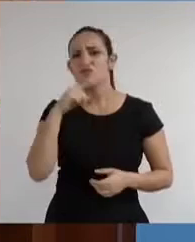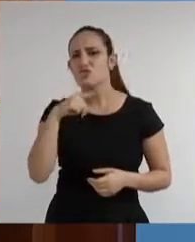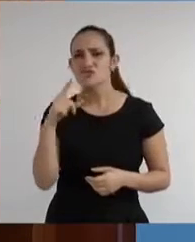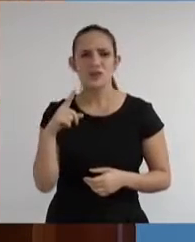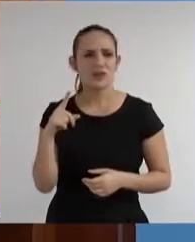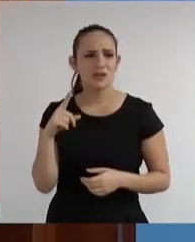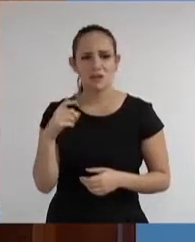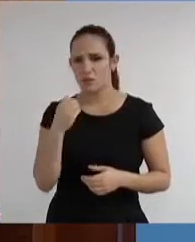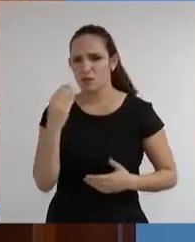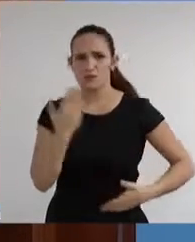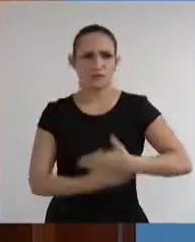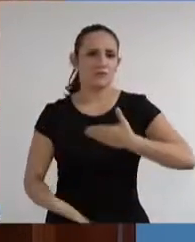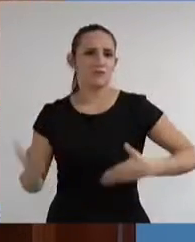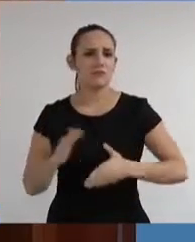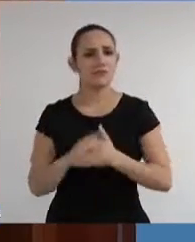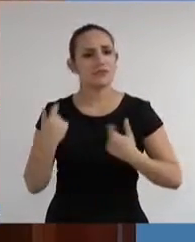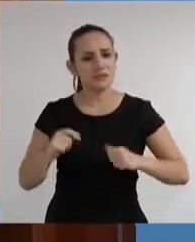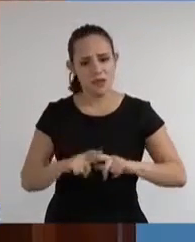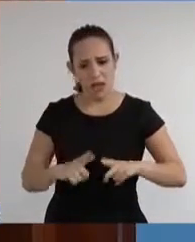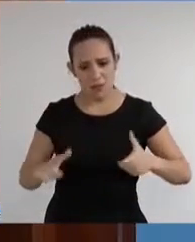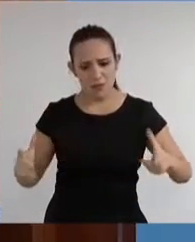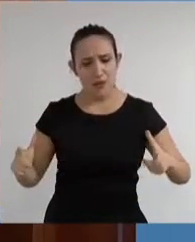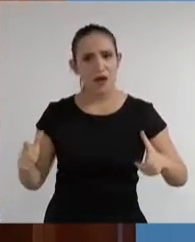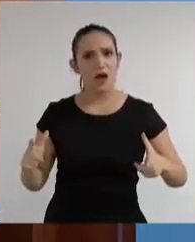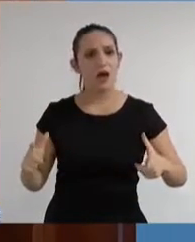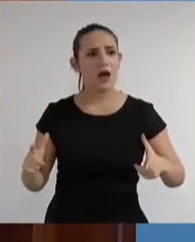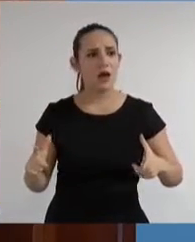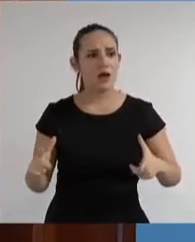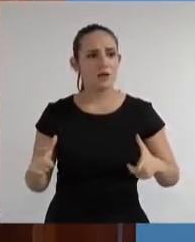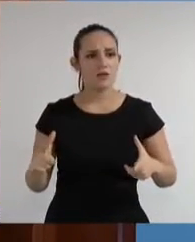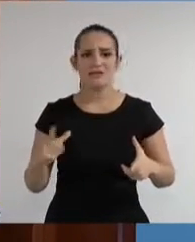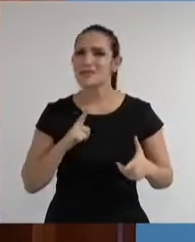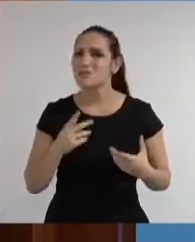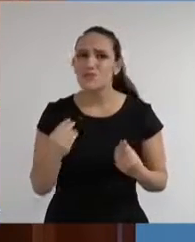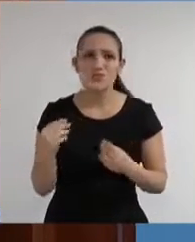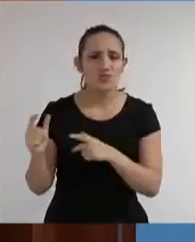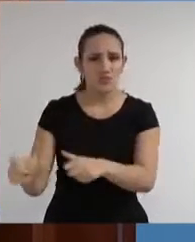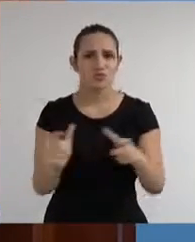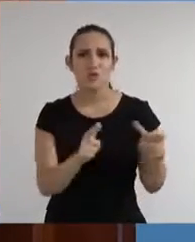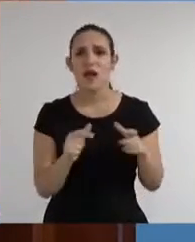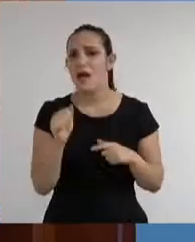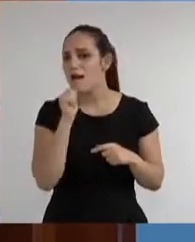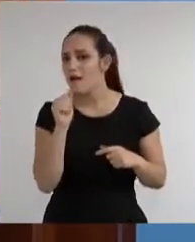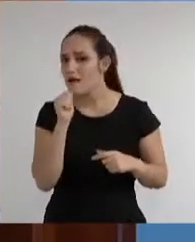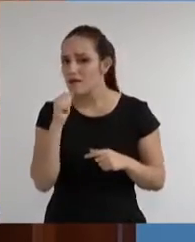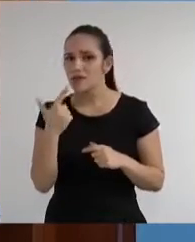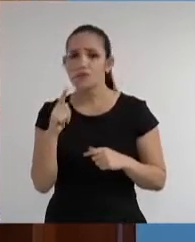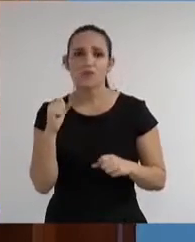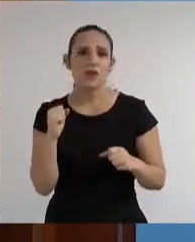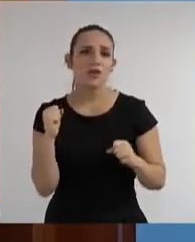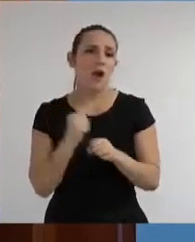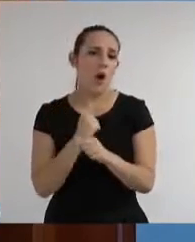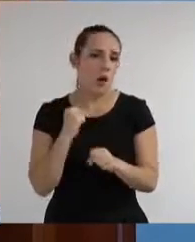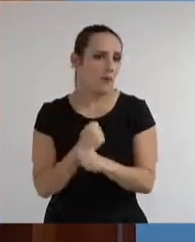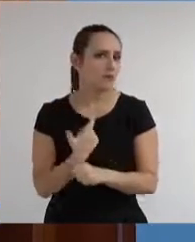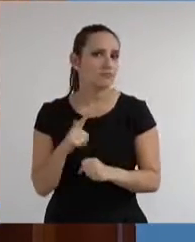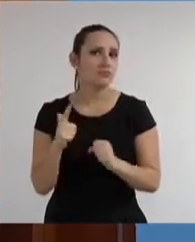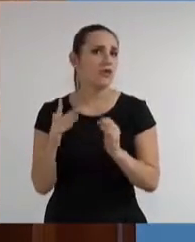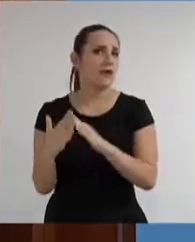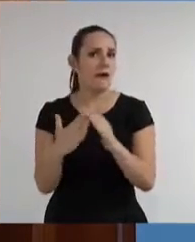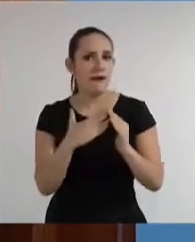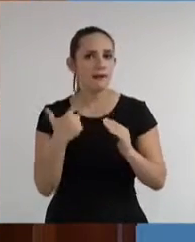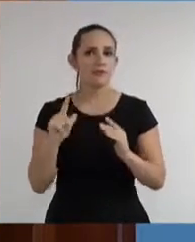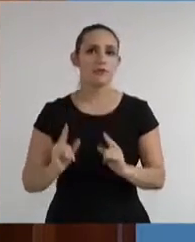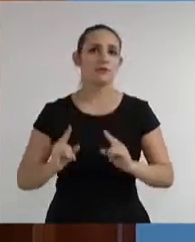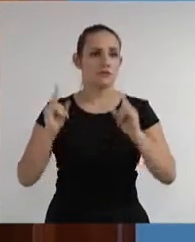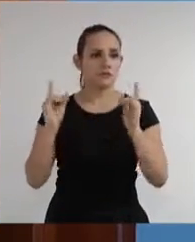de não ter que ampliar. Como é que nós vamos ampliar uma área de Campo Grande que existem ainda muitas áreas que não são edificadas, como é que nós vamos levar a